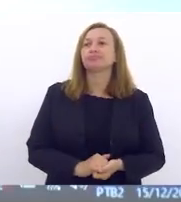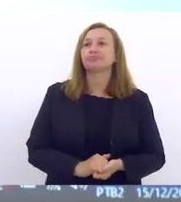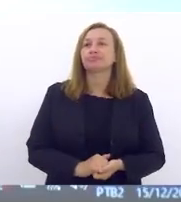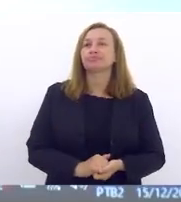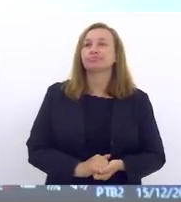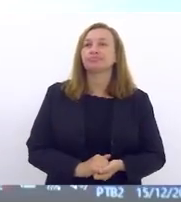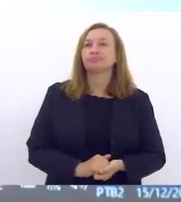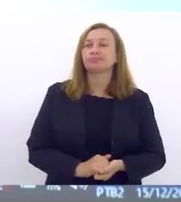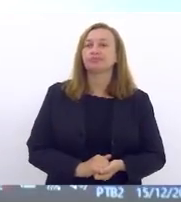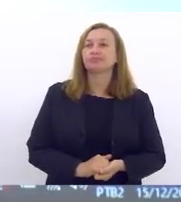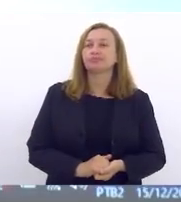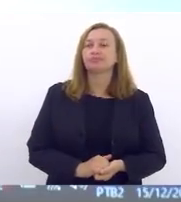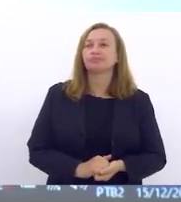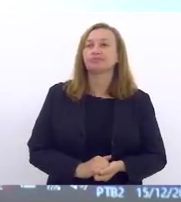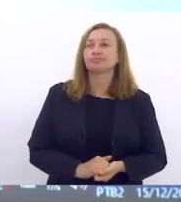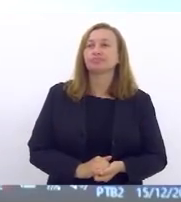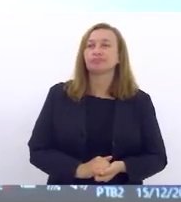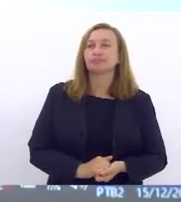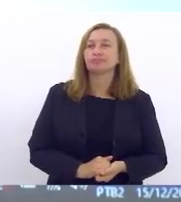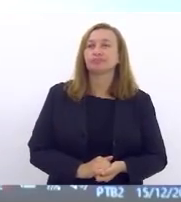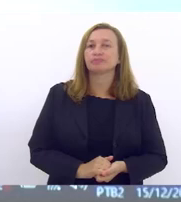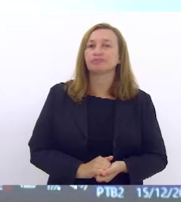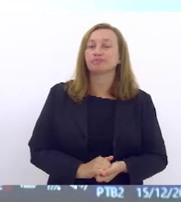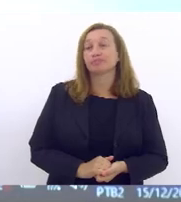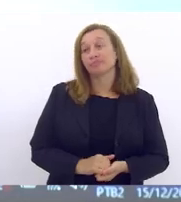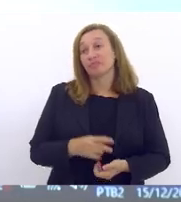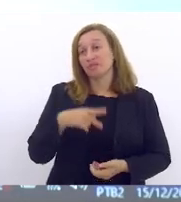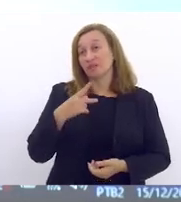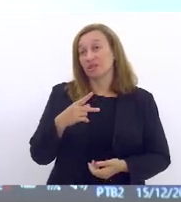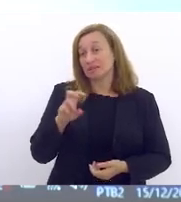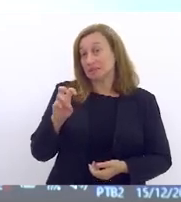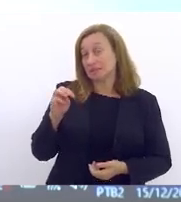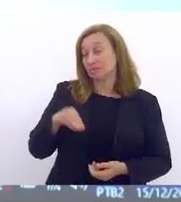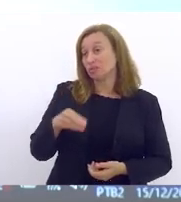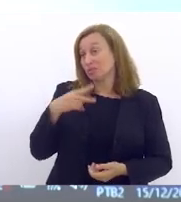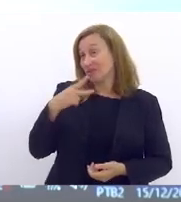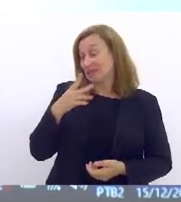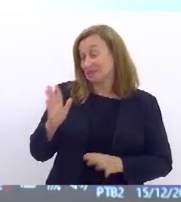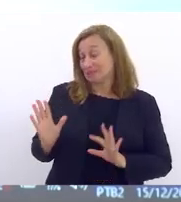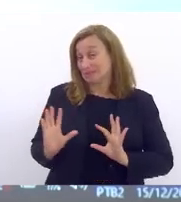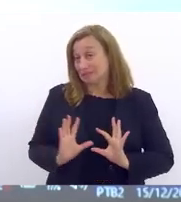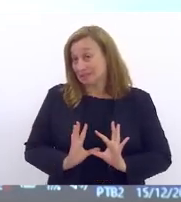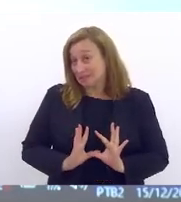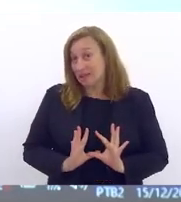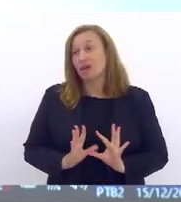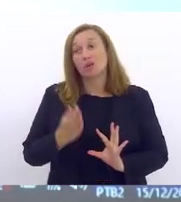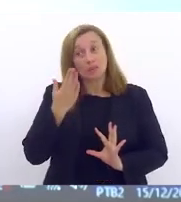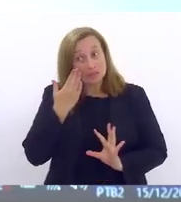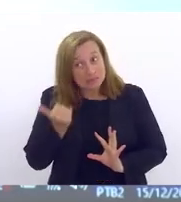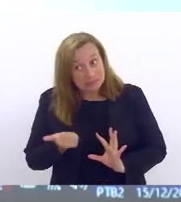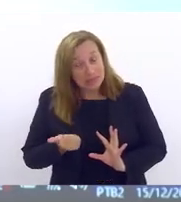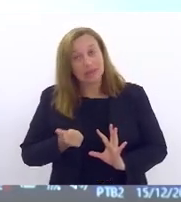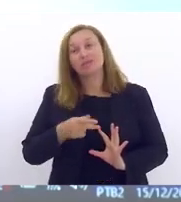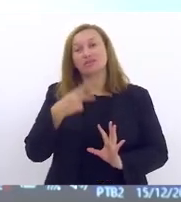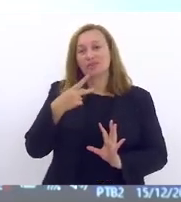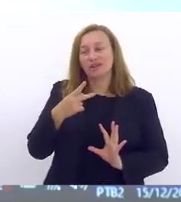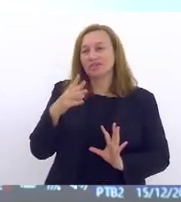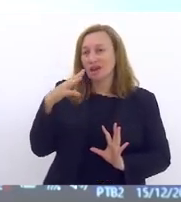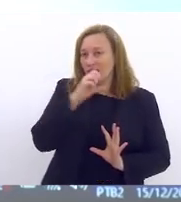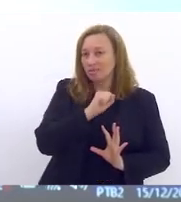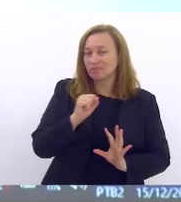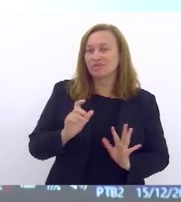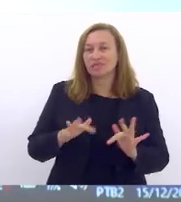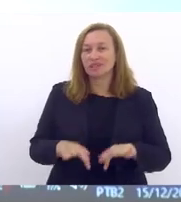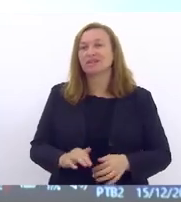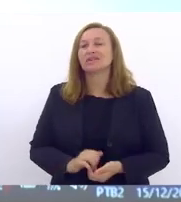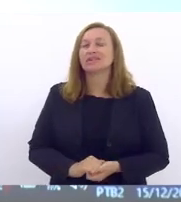eu trouxe brevemente, porque, enfim, falaram que eu tinha 5 minutos para falar. Eu sei, por isso que eu estou falando brevemente e já vou encerrar.